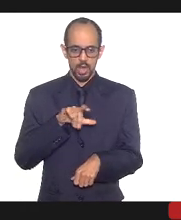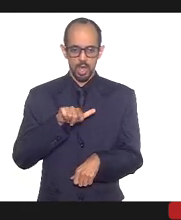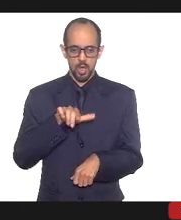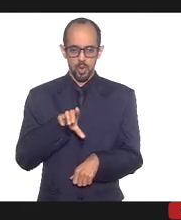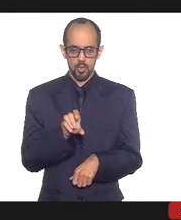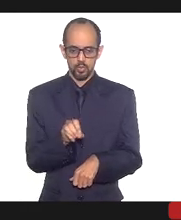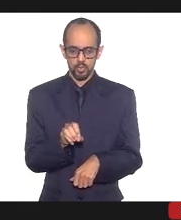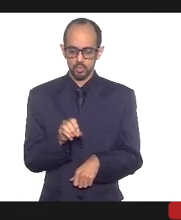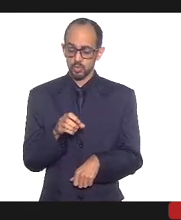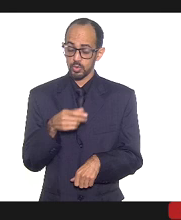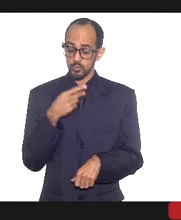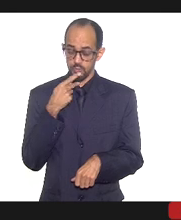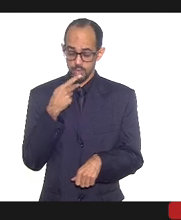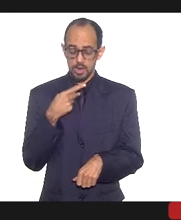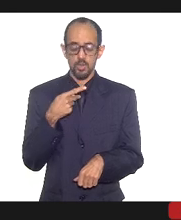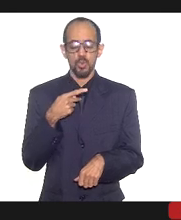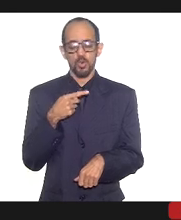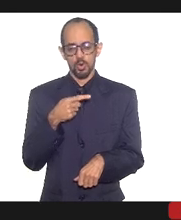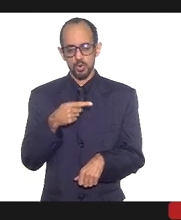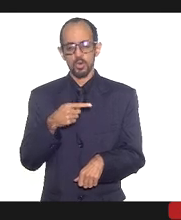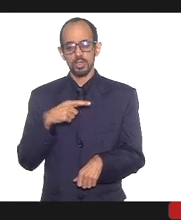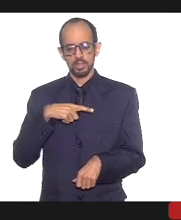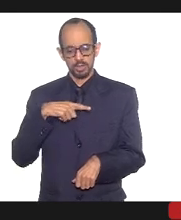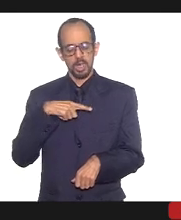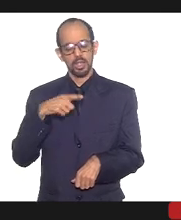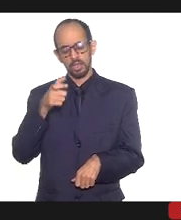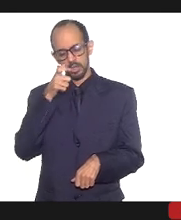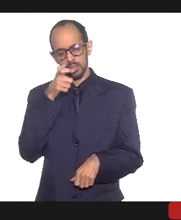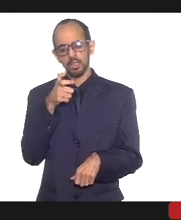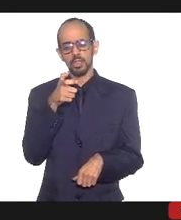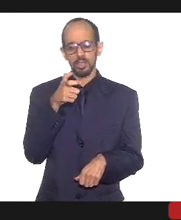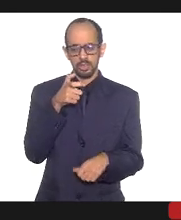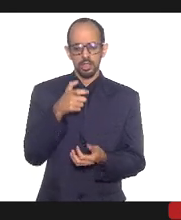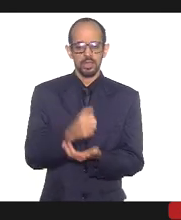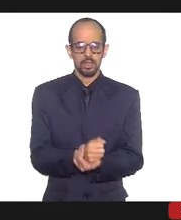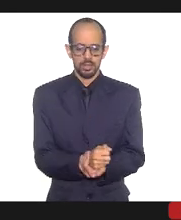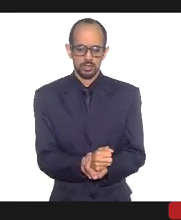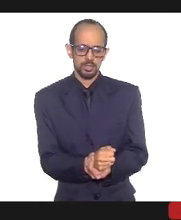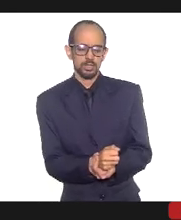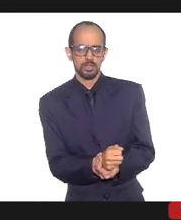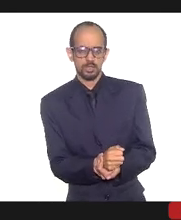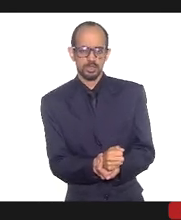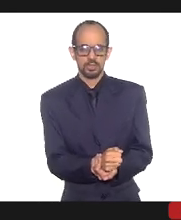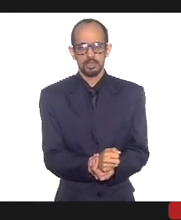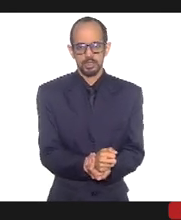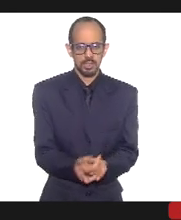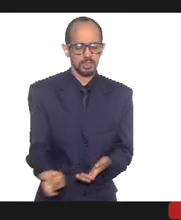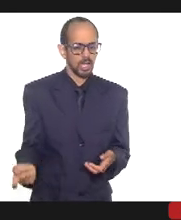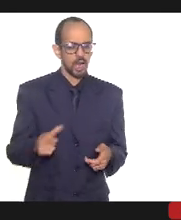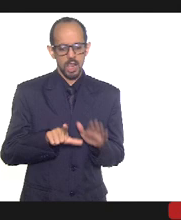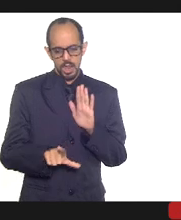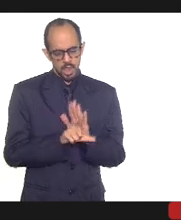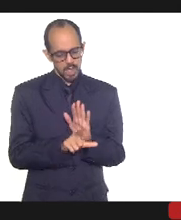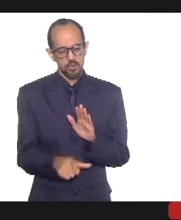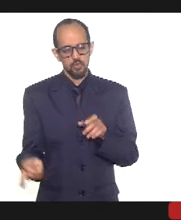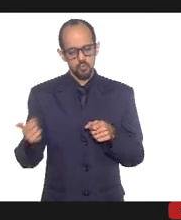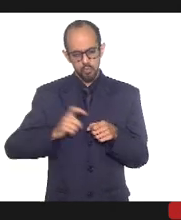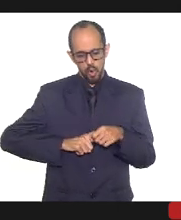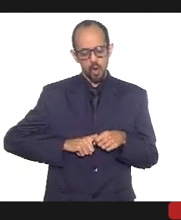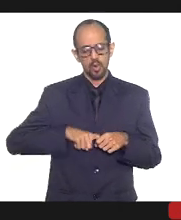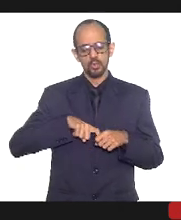Ele se mostrou muito sensível a que essa lei volte a tramitar na casa, que a gente